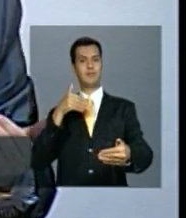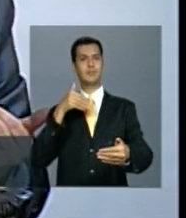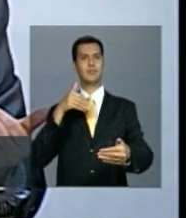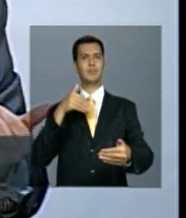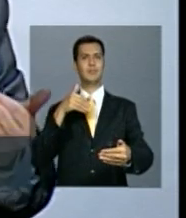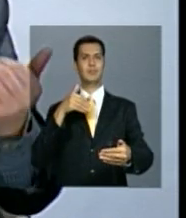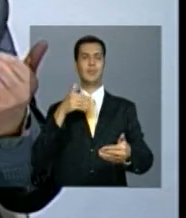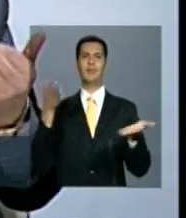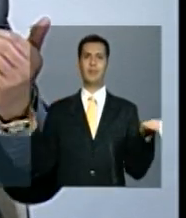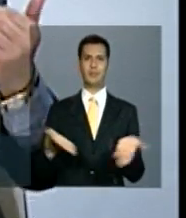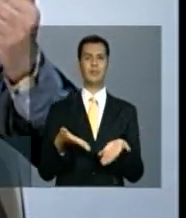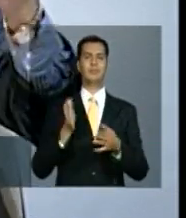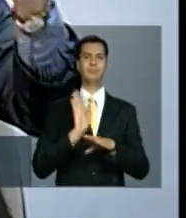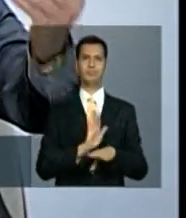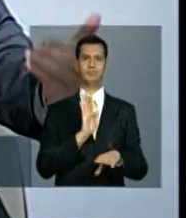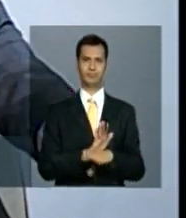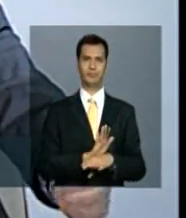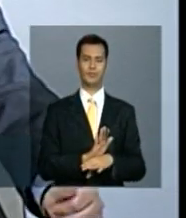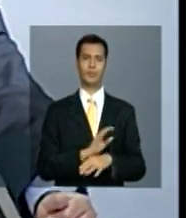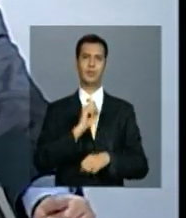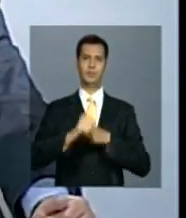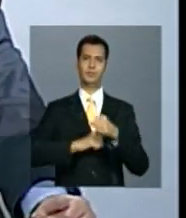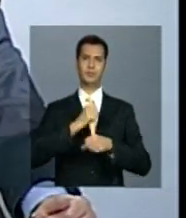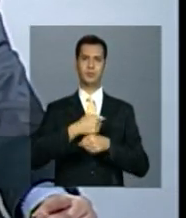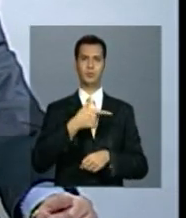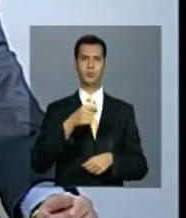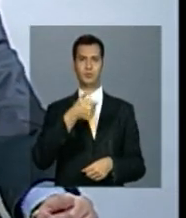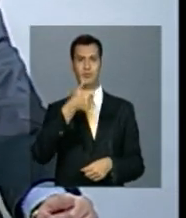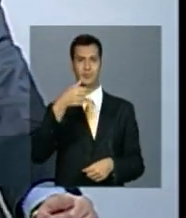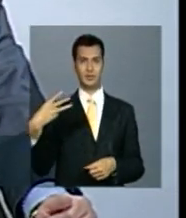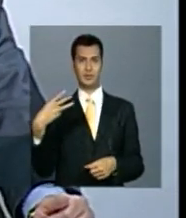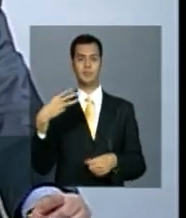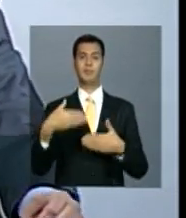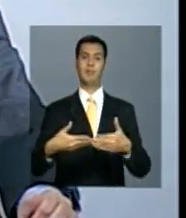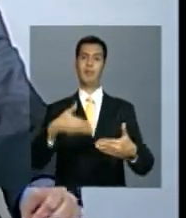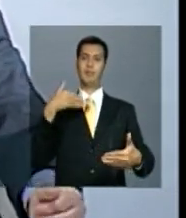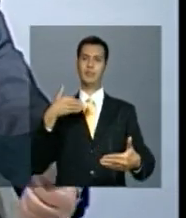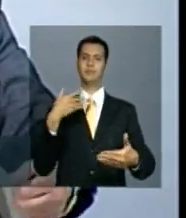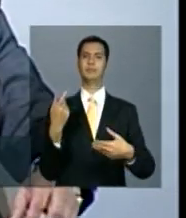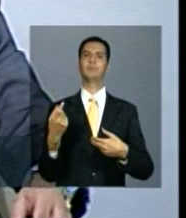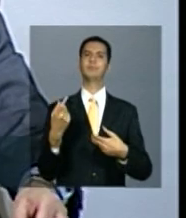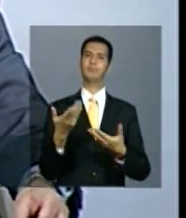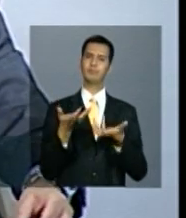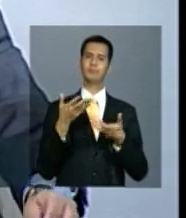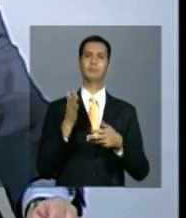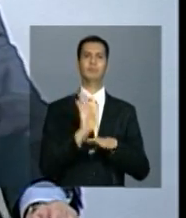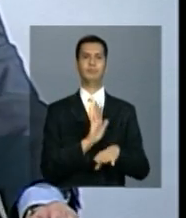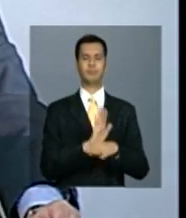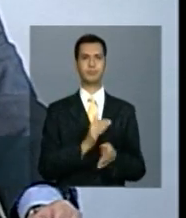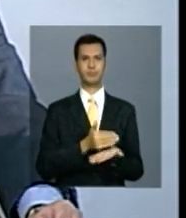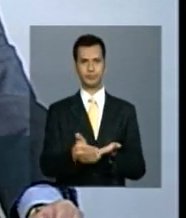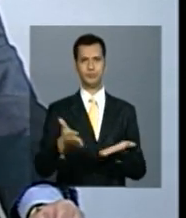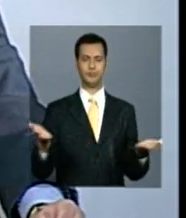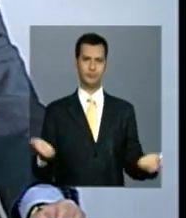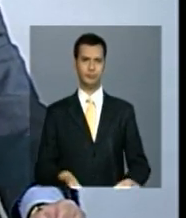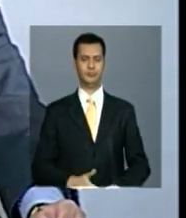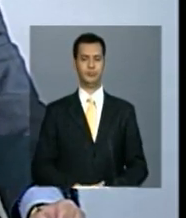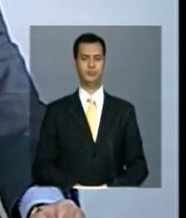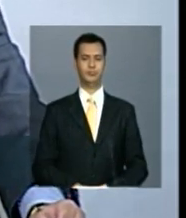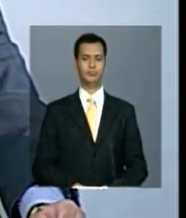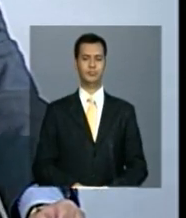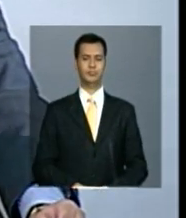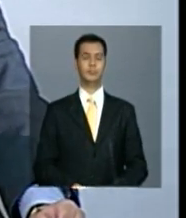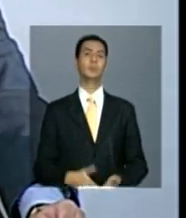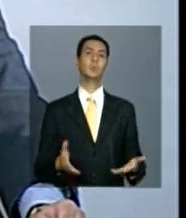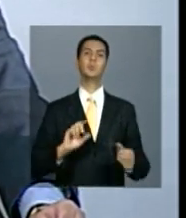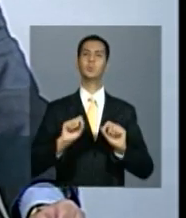para 2012 também as metas de 2013 O que significa que nós além dessas